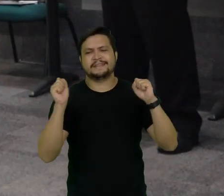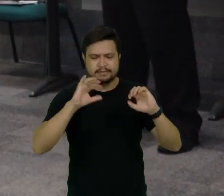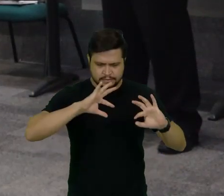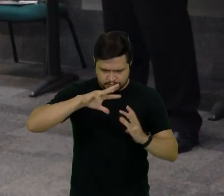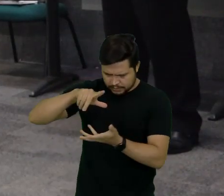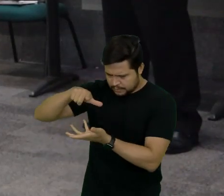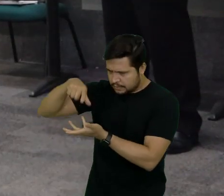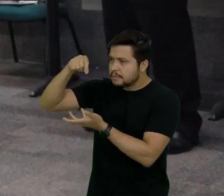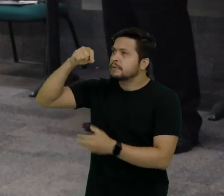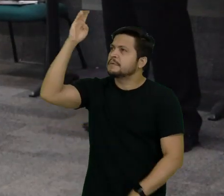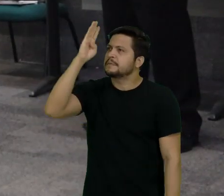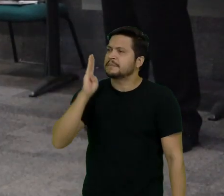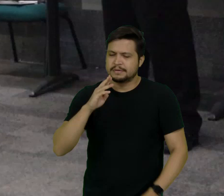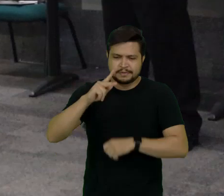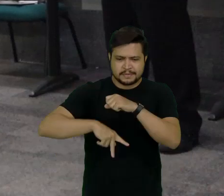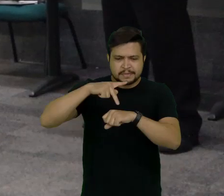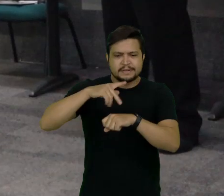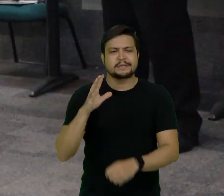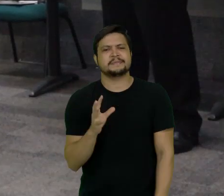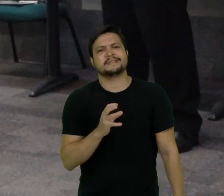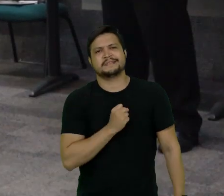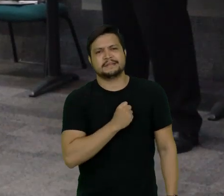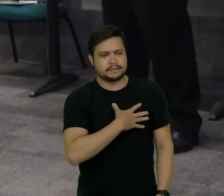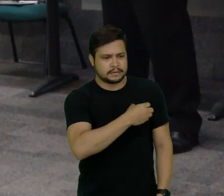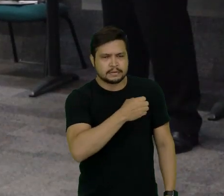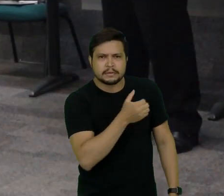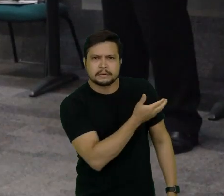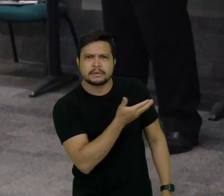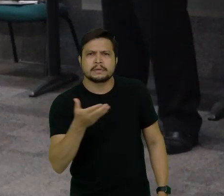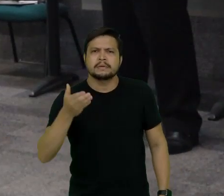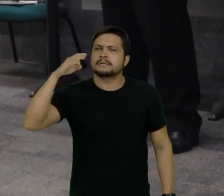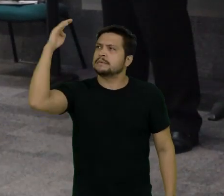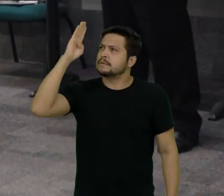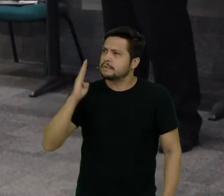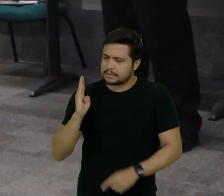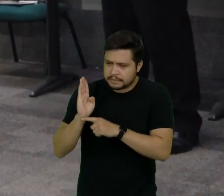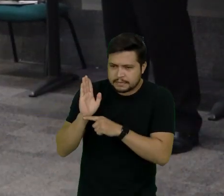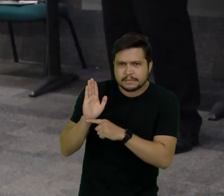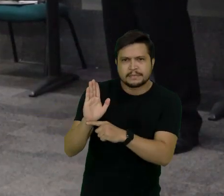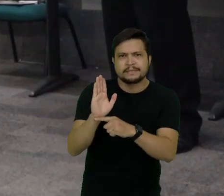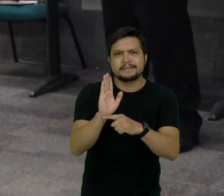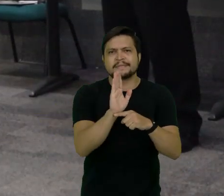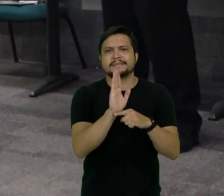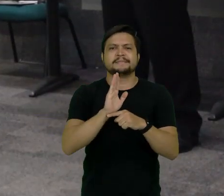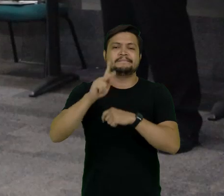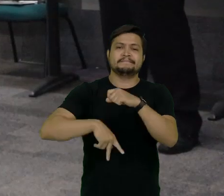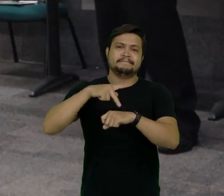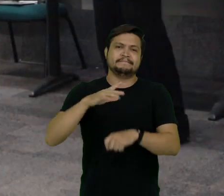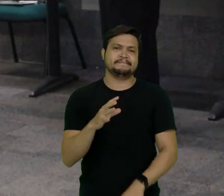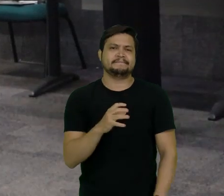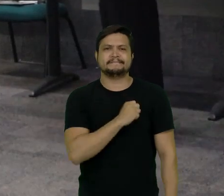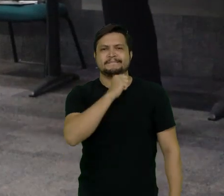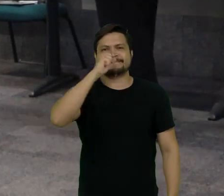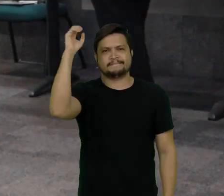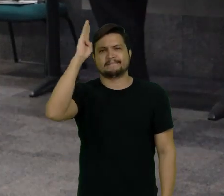entre outras vidas tu cresces, ó Pátria amada, os filhos deixem só das mães, Pátria